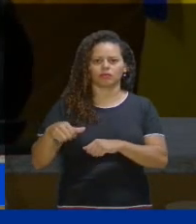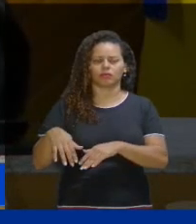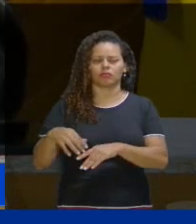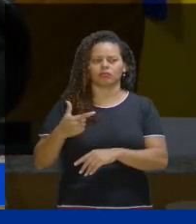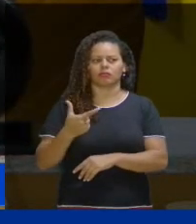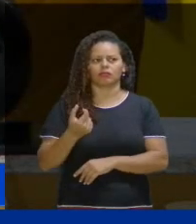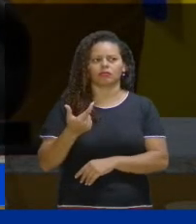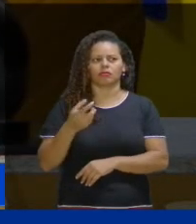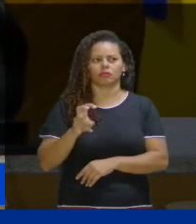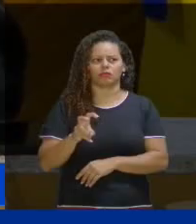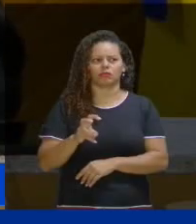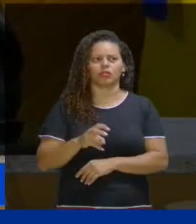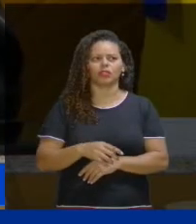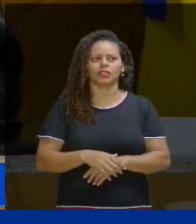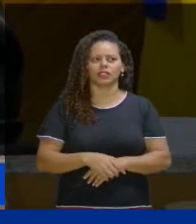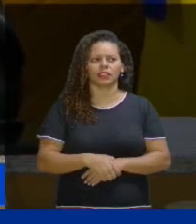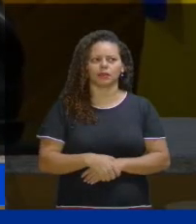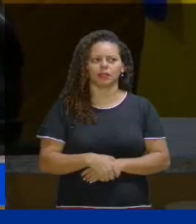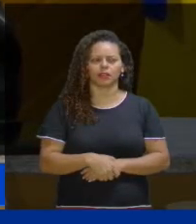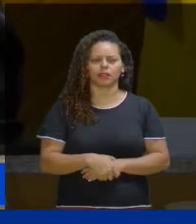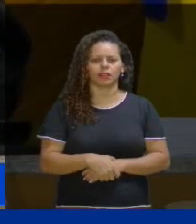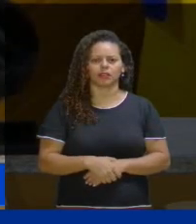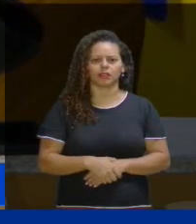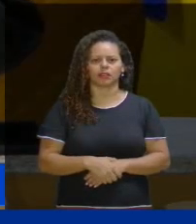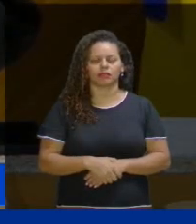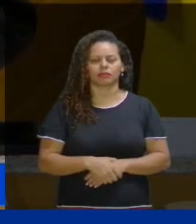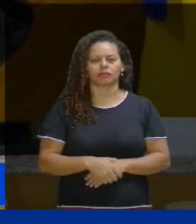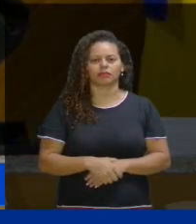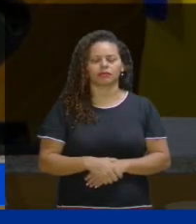Não havendo óbice, declaro aprovado.